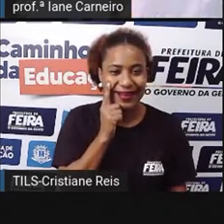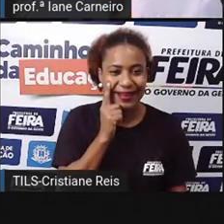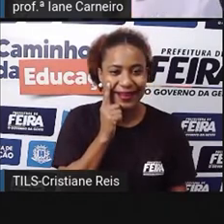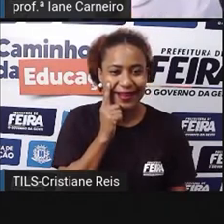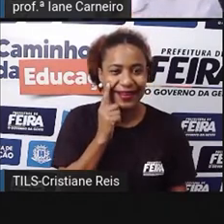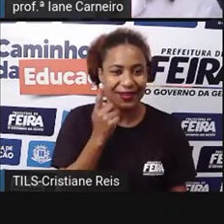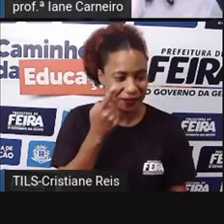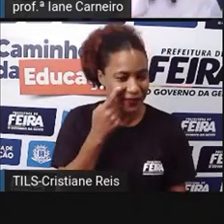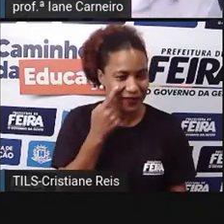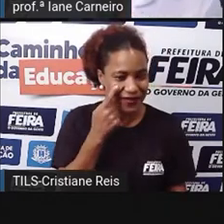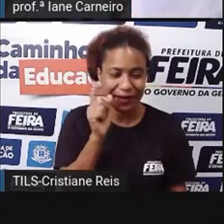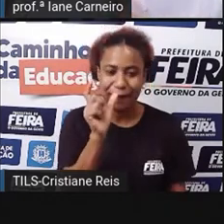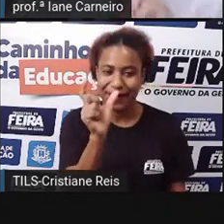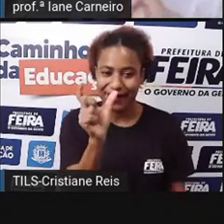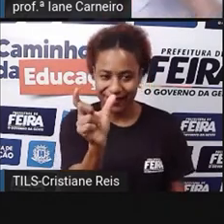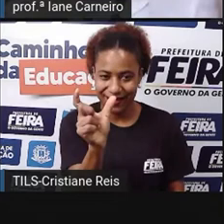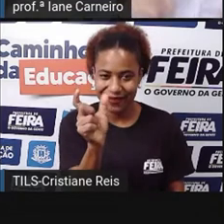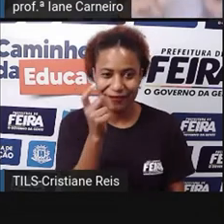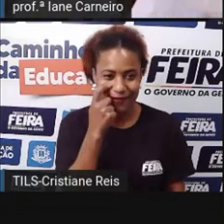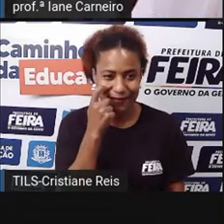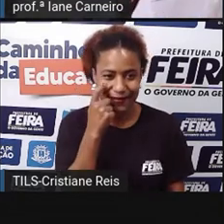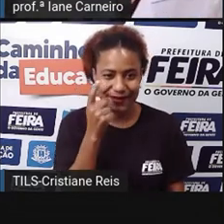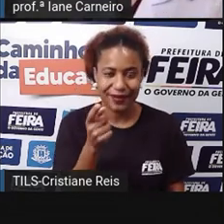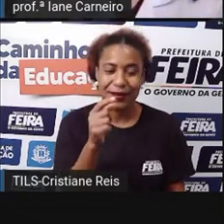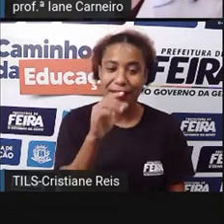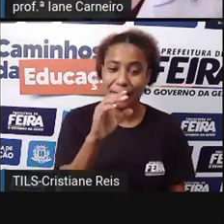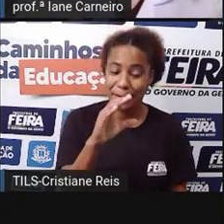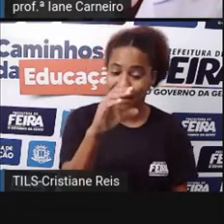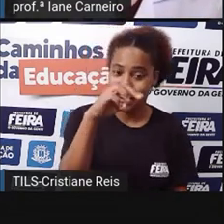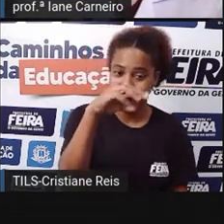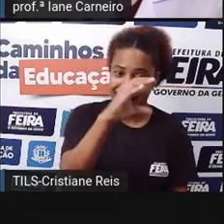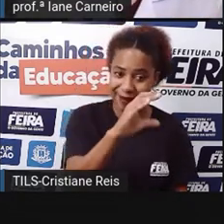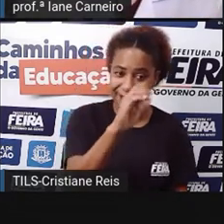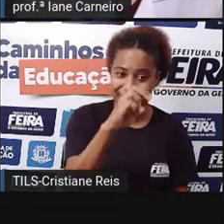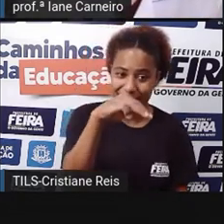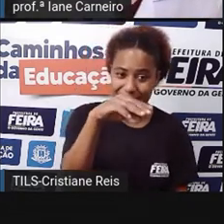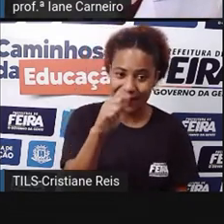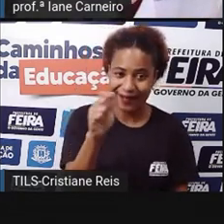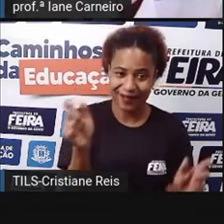Vamos ver que palavra se transformou. A gente vai botar o ma na frente do ca, ó.